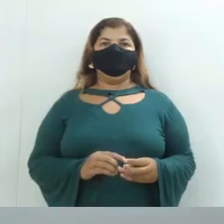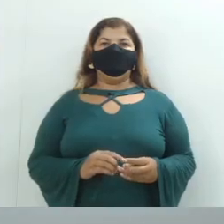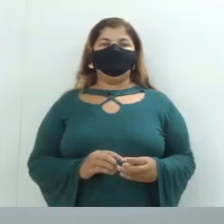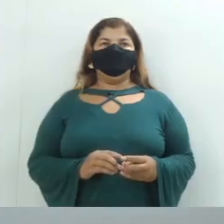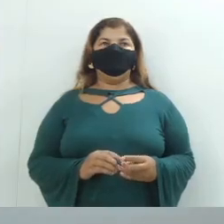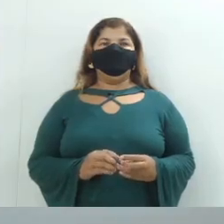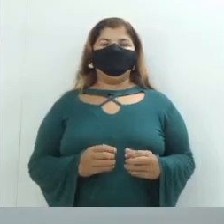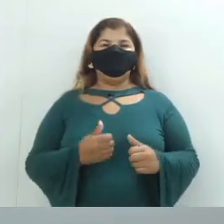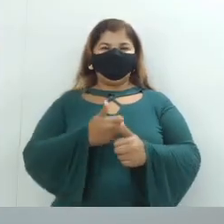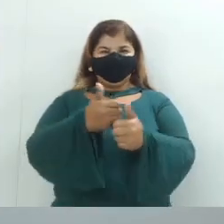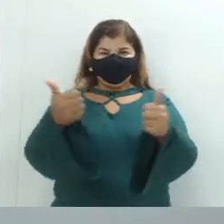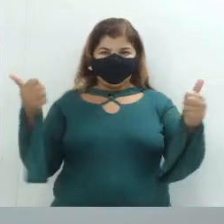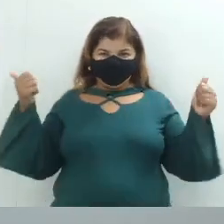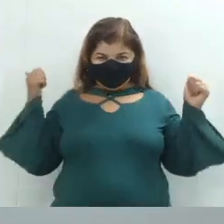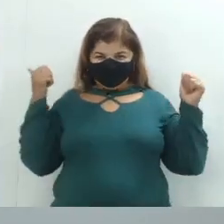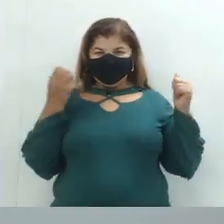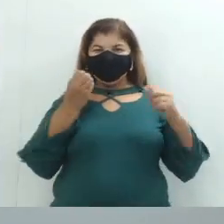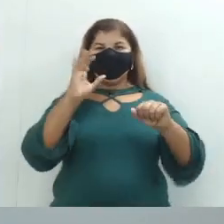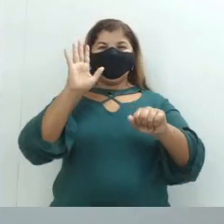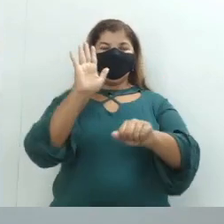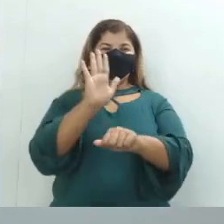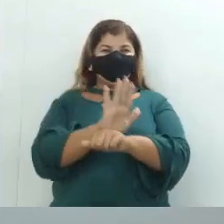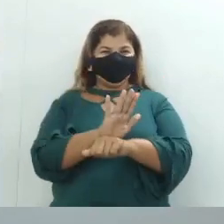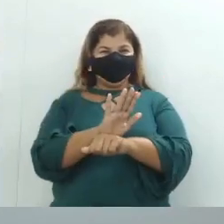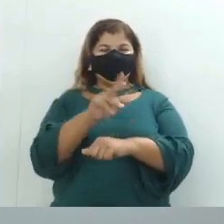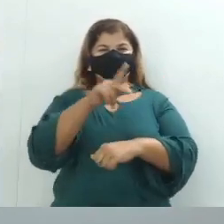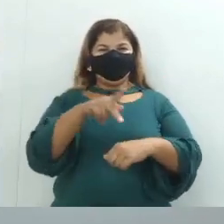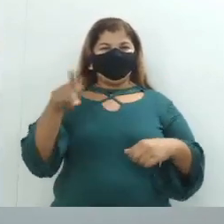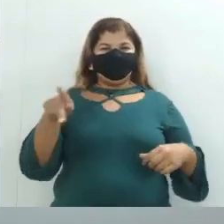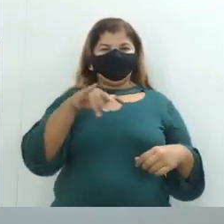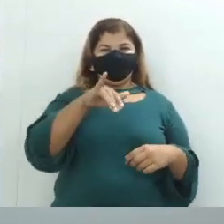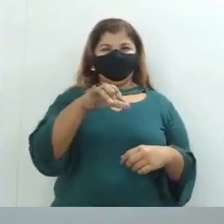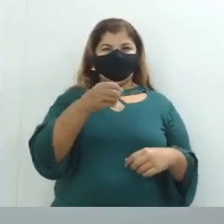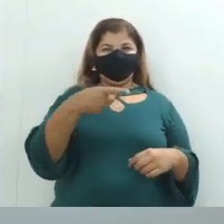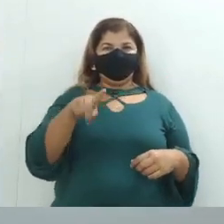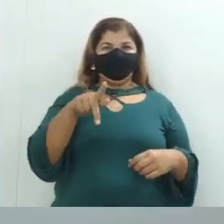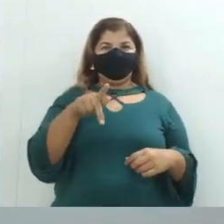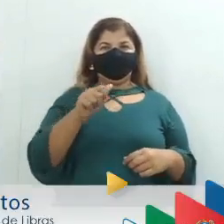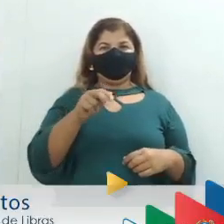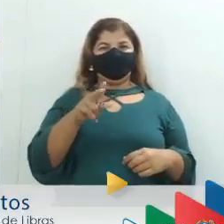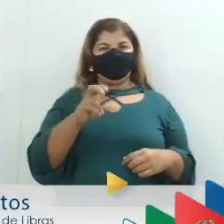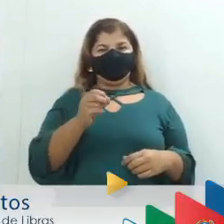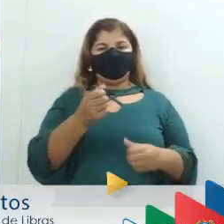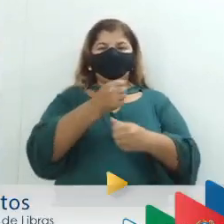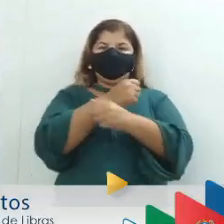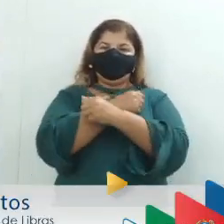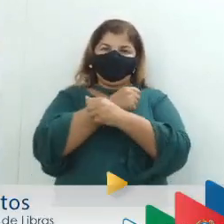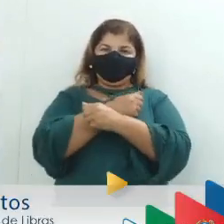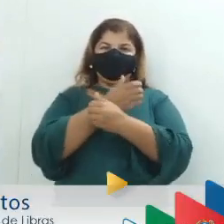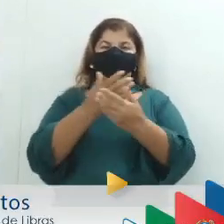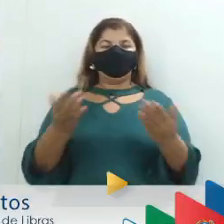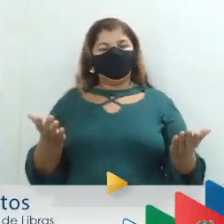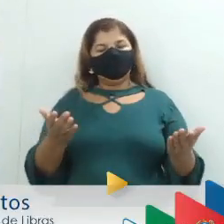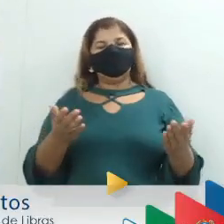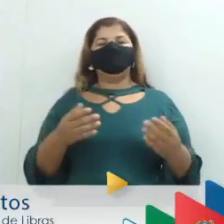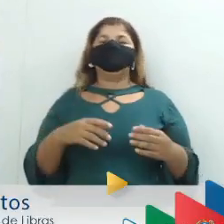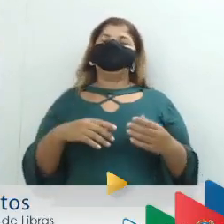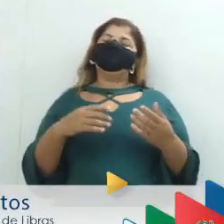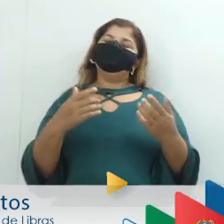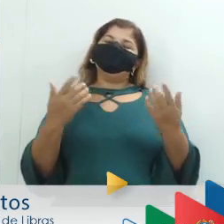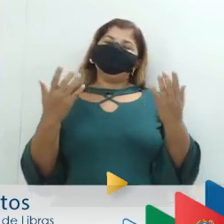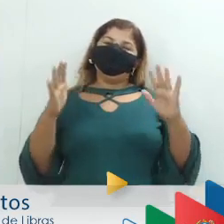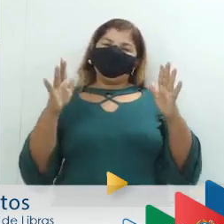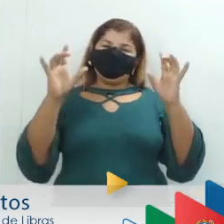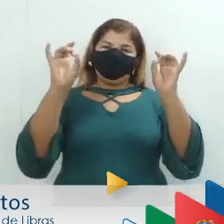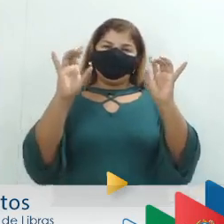Ô, bonito abençoado segundão! Boa tarde, professor João Paulo aqui com vocês, dando aquele abraço, né, mandando aquela saudação